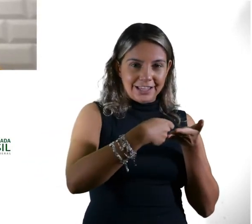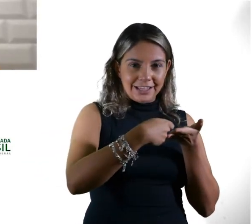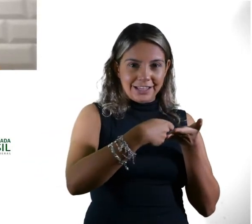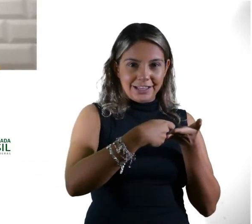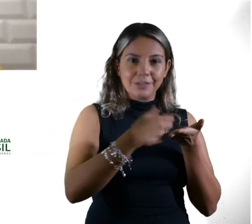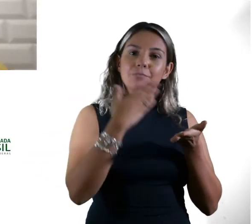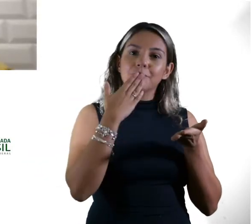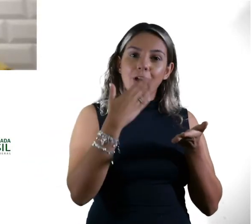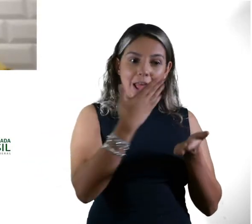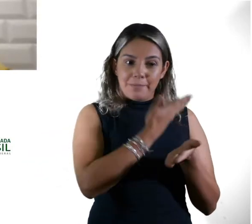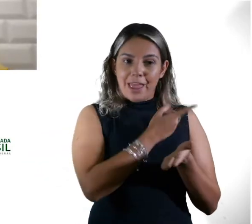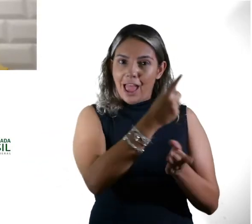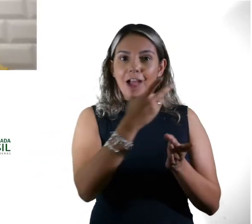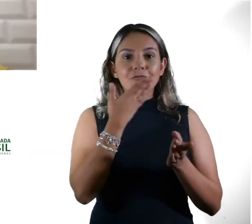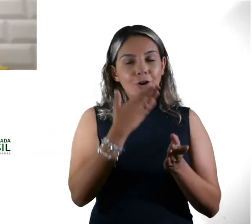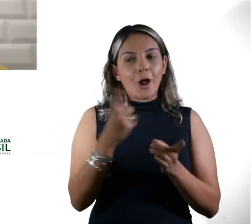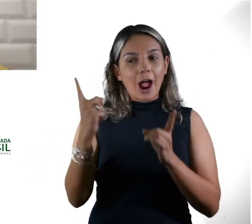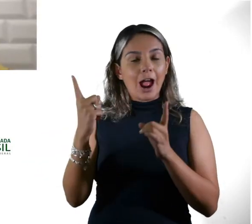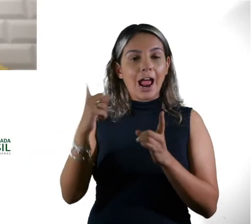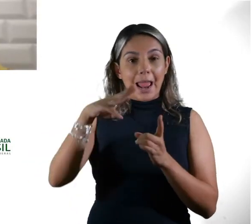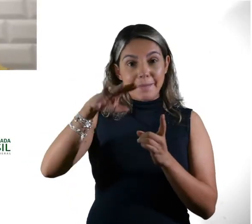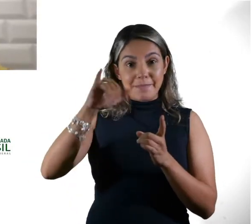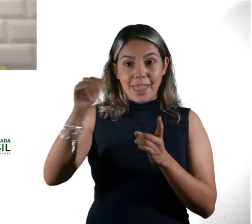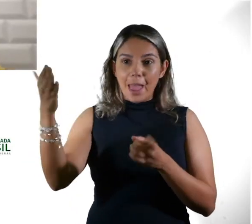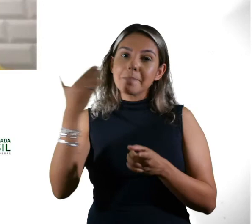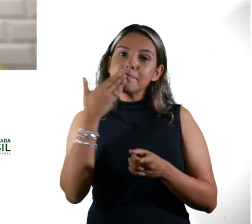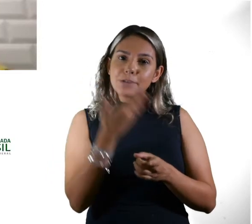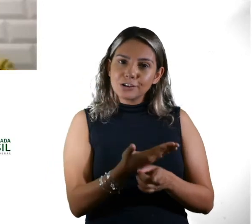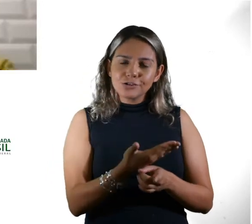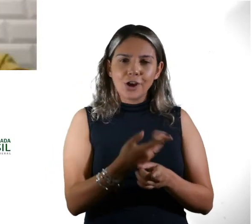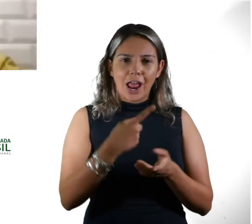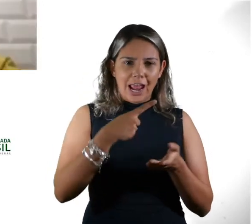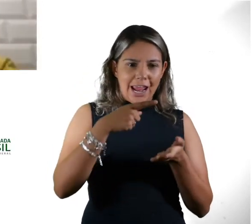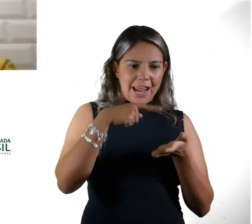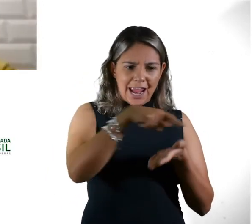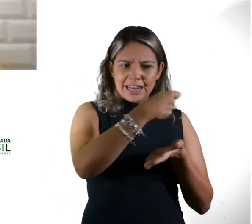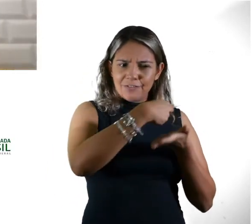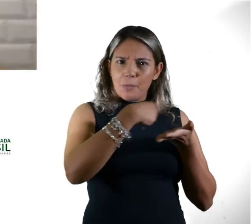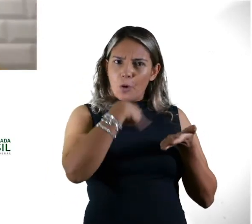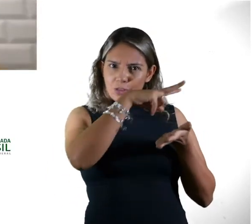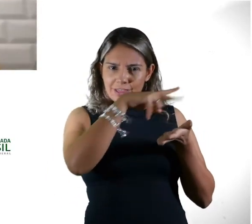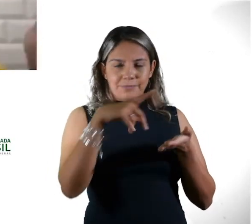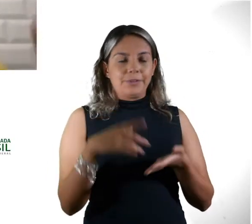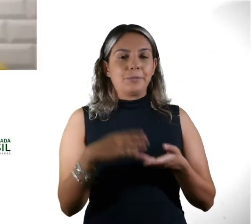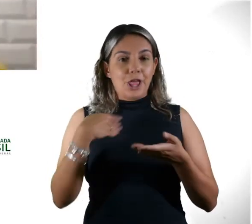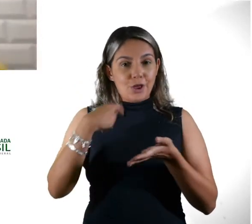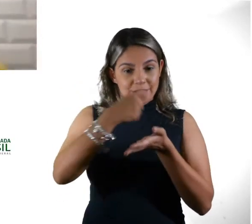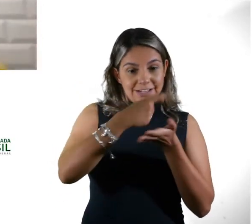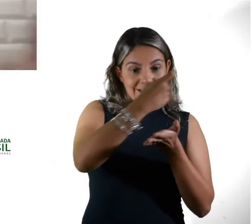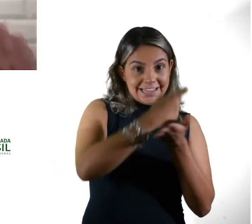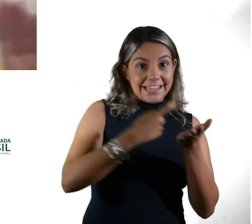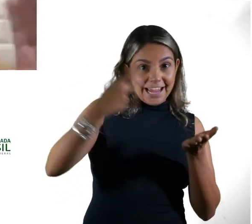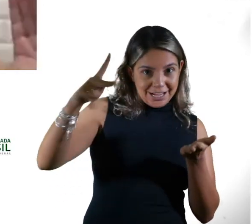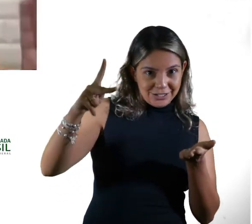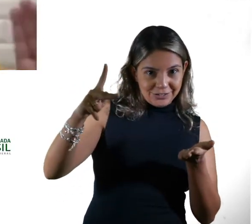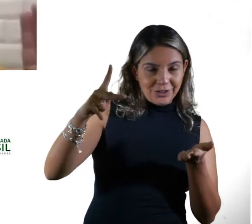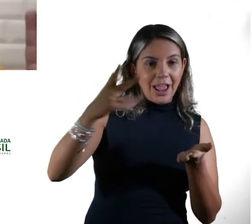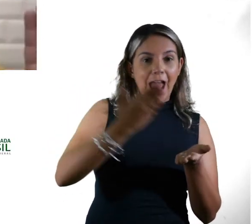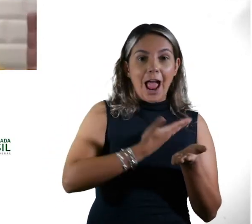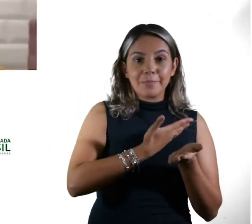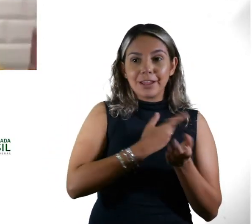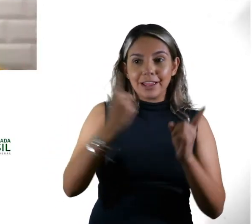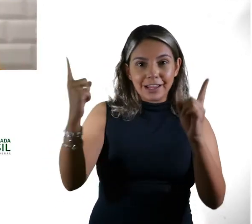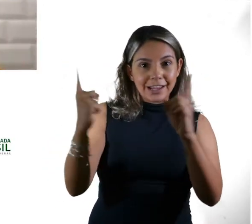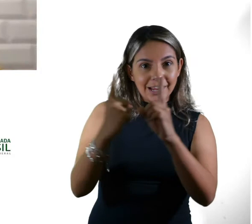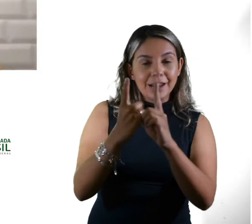nos apresentar, e nós fomos a um jantar em casa dela, em Lisboa. Isso já foi há muito, muito tempo, mas eu tenho uma